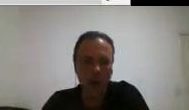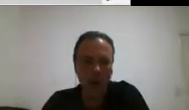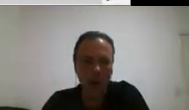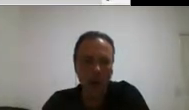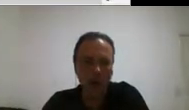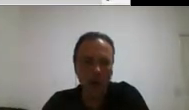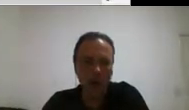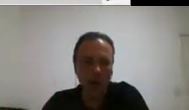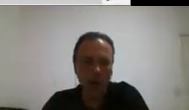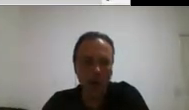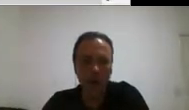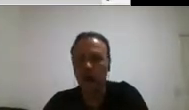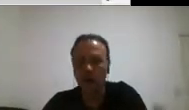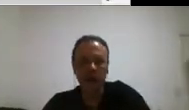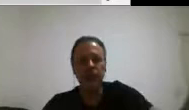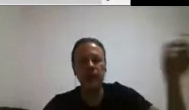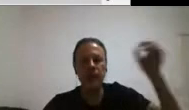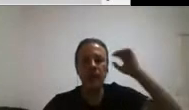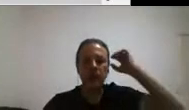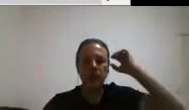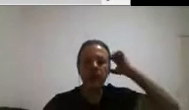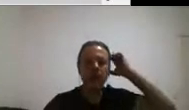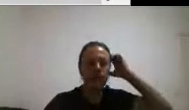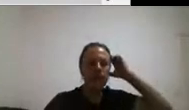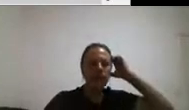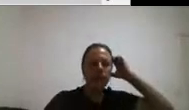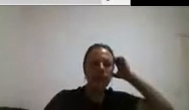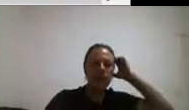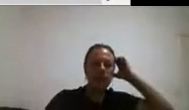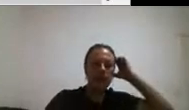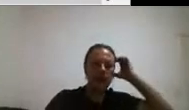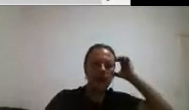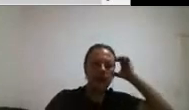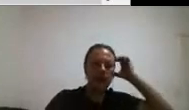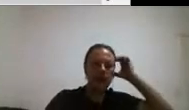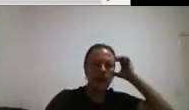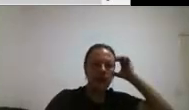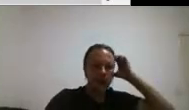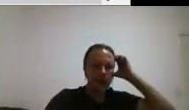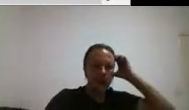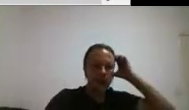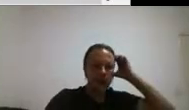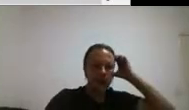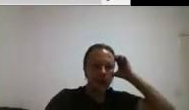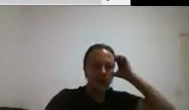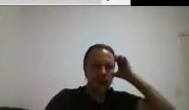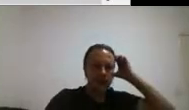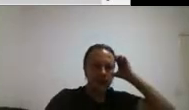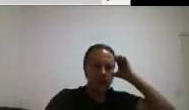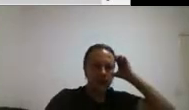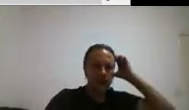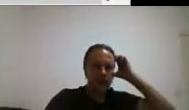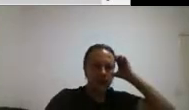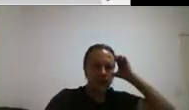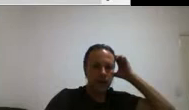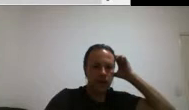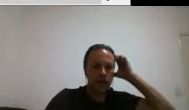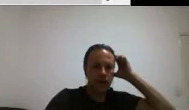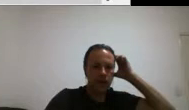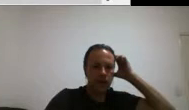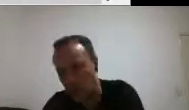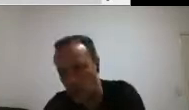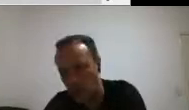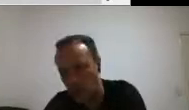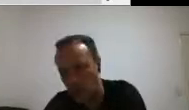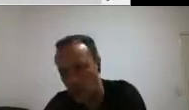Então, contas, agência e clientes que a gente fez em sala, né? Não sei se vocês vão lembrar, mas pode ser representado